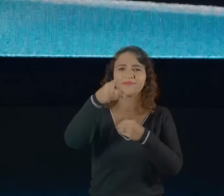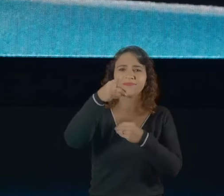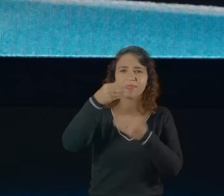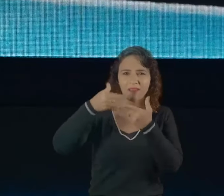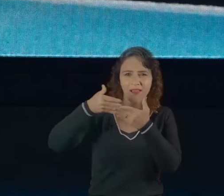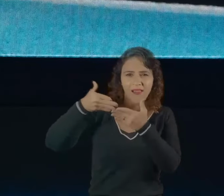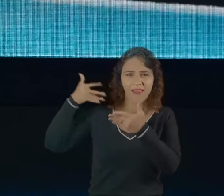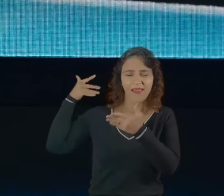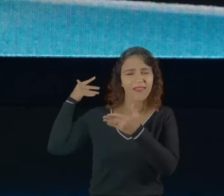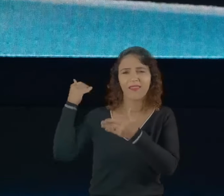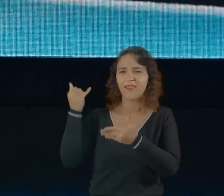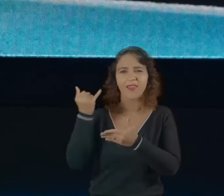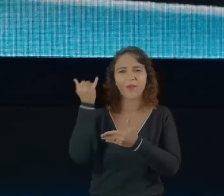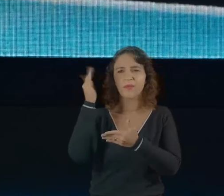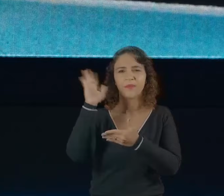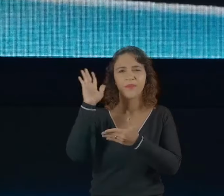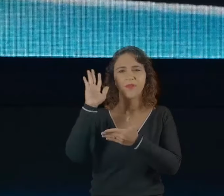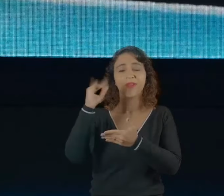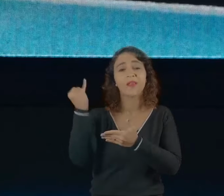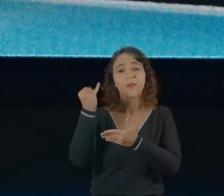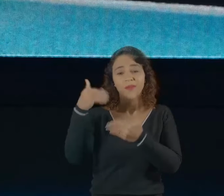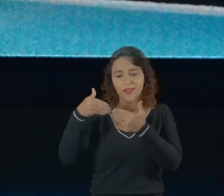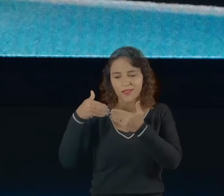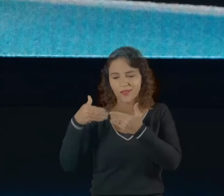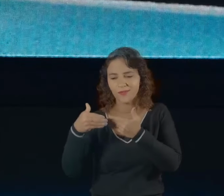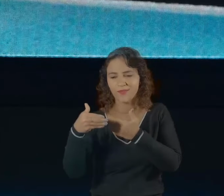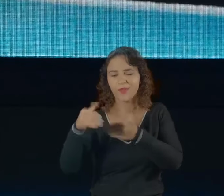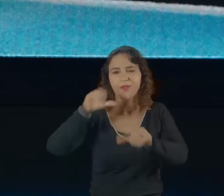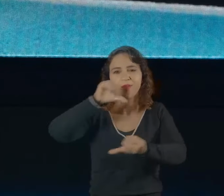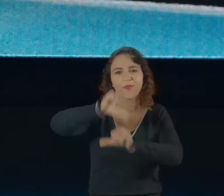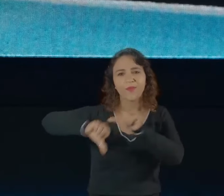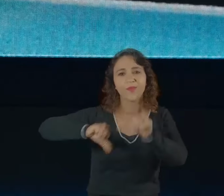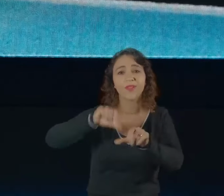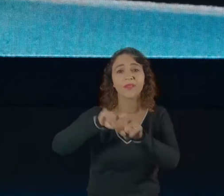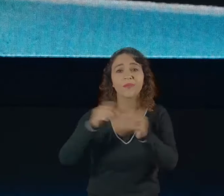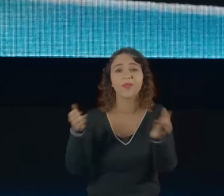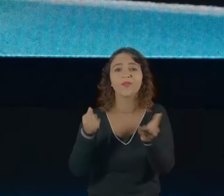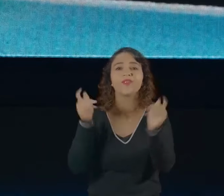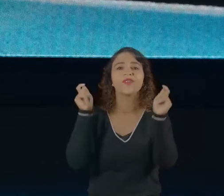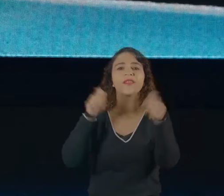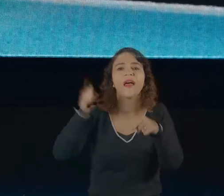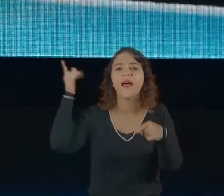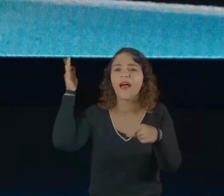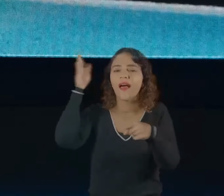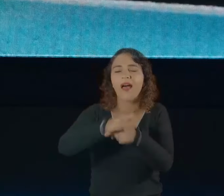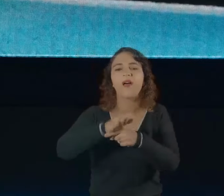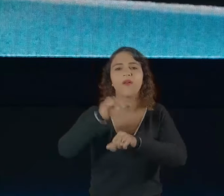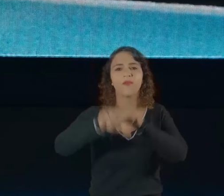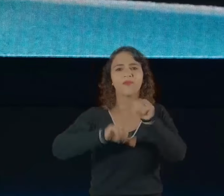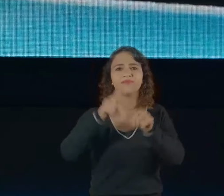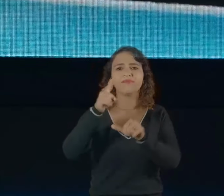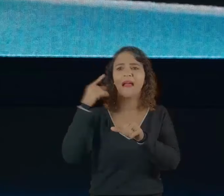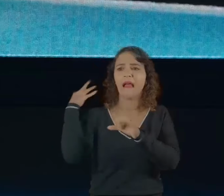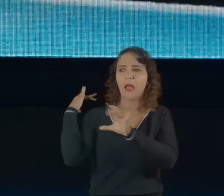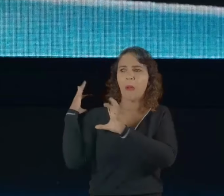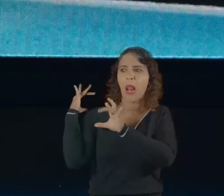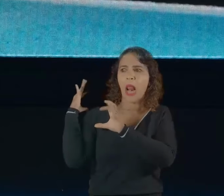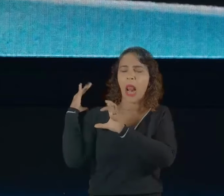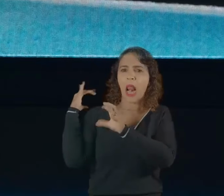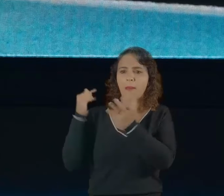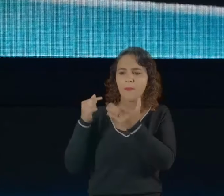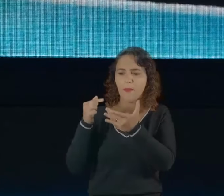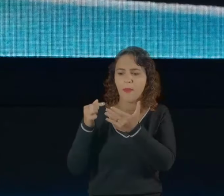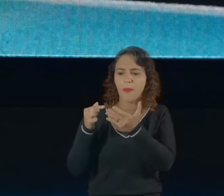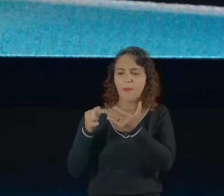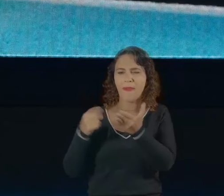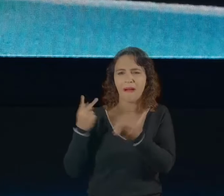porque Deus pode mudar o seu futuro e o seu presente. Não importa o número de pecados, de erros que